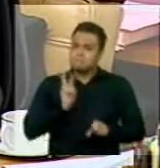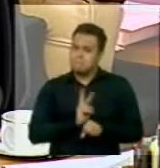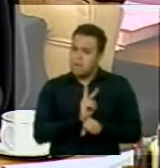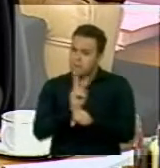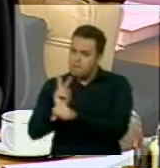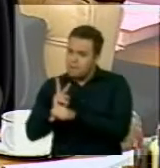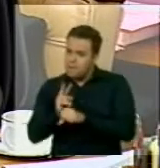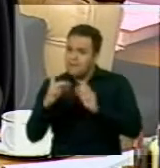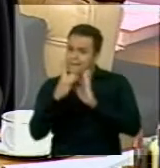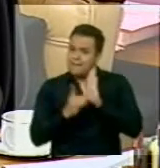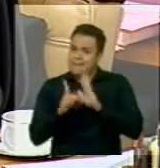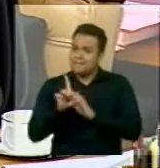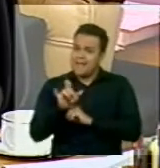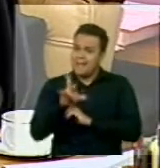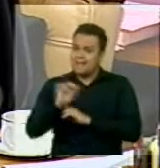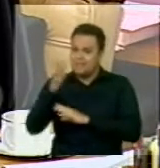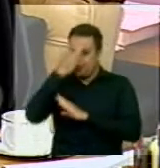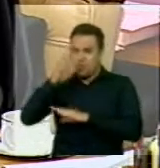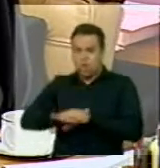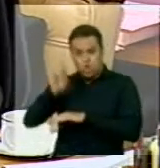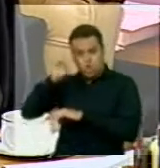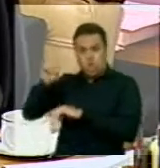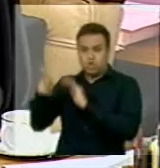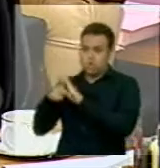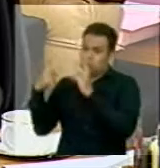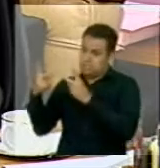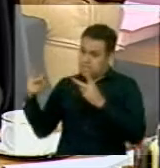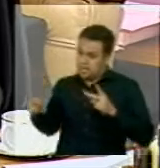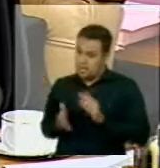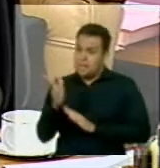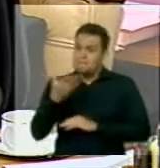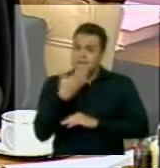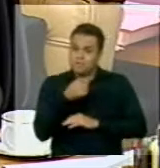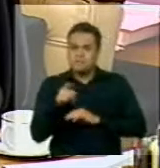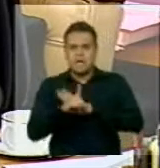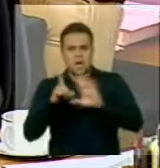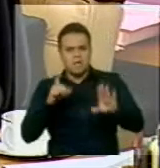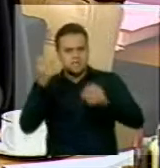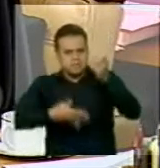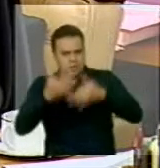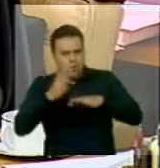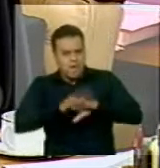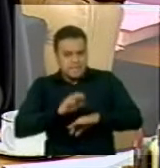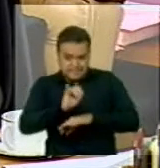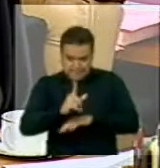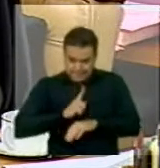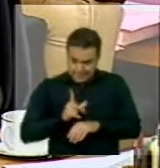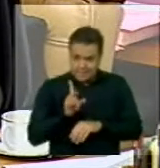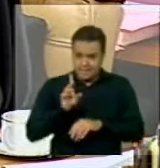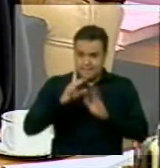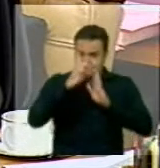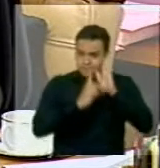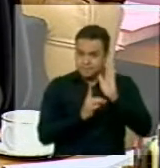do ocupante, sujeita esta declaração, como Vossa Excelência sustentou, à responsabilização nas esferas